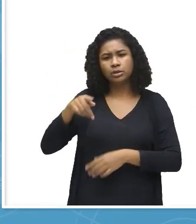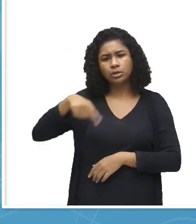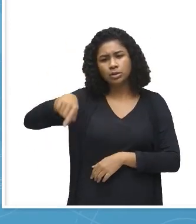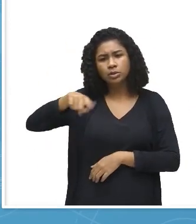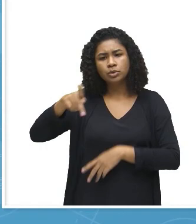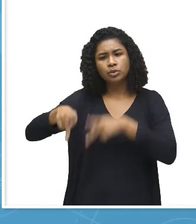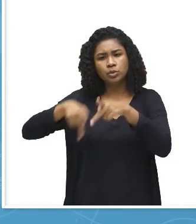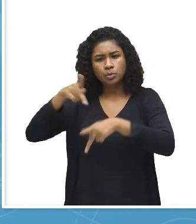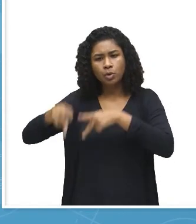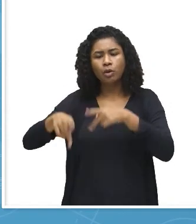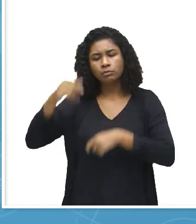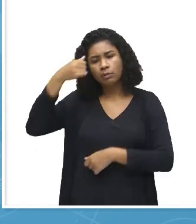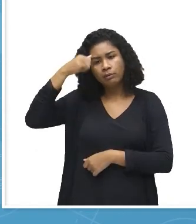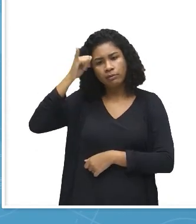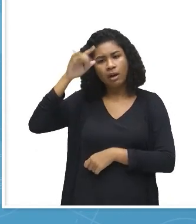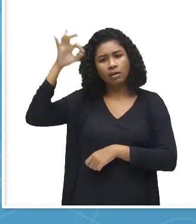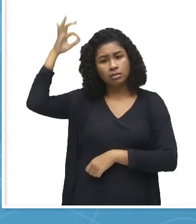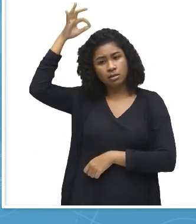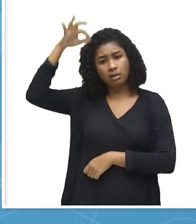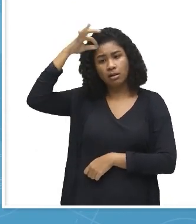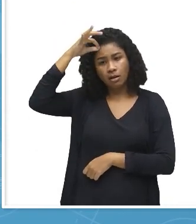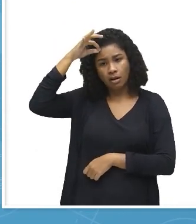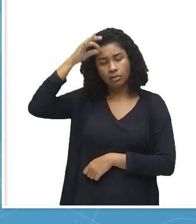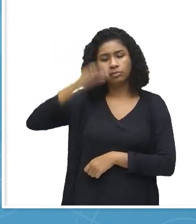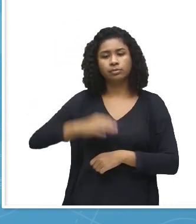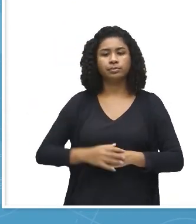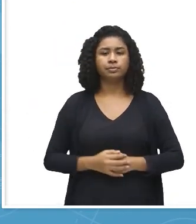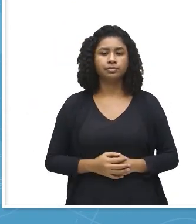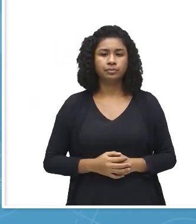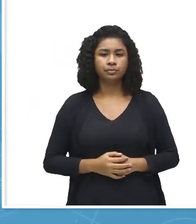sagrado, ok? Estou compreendendo direitinho.